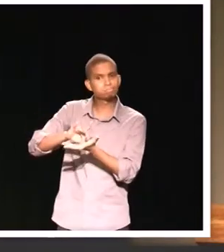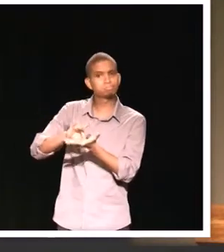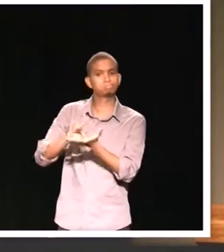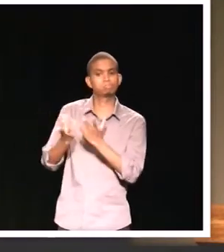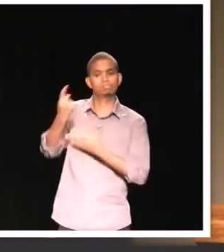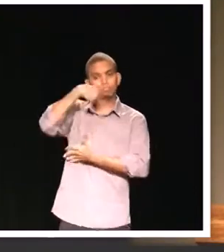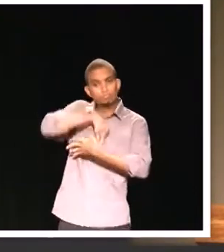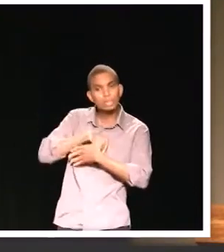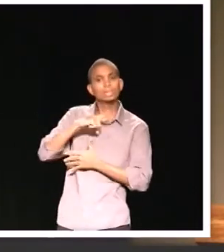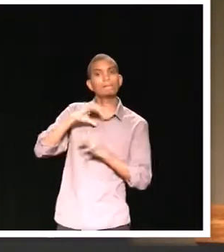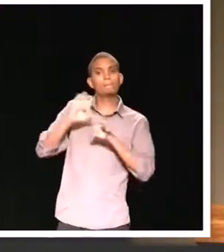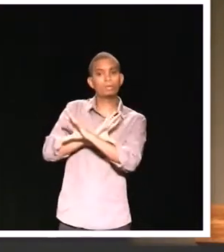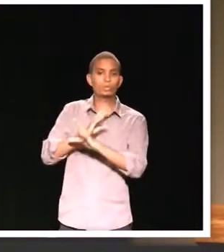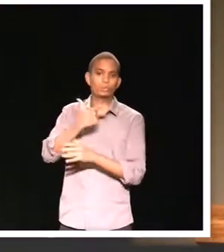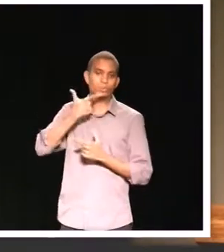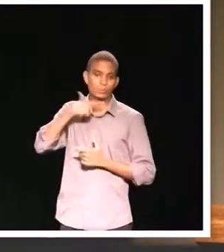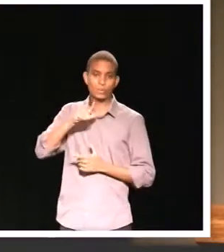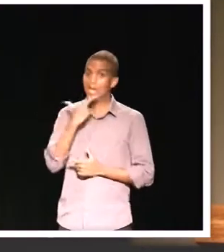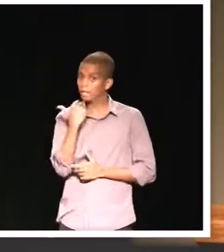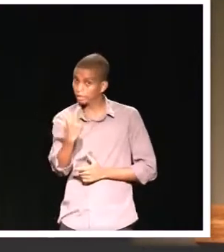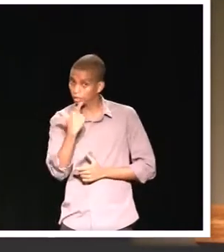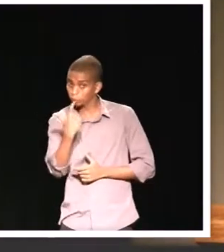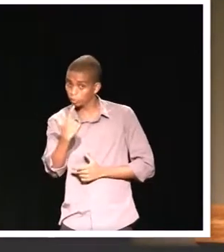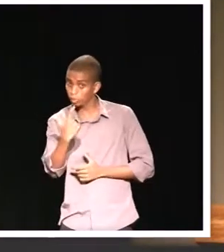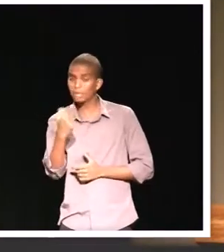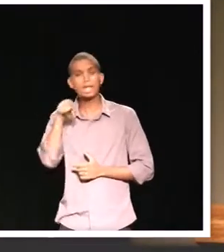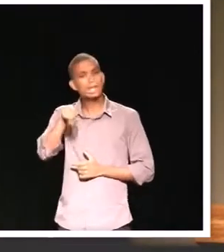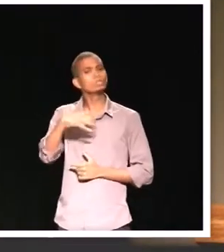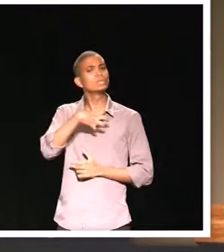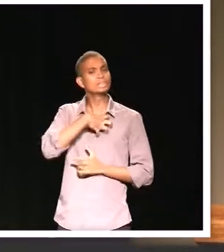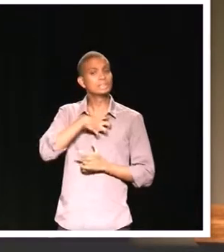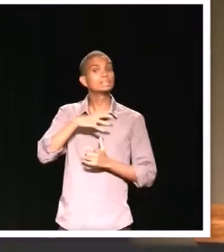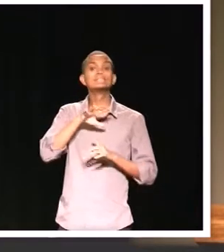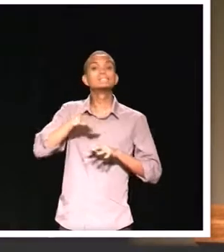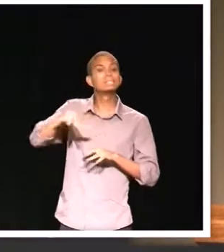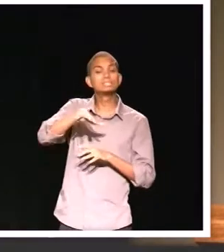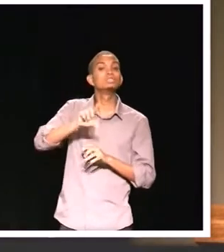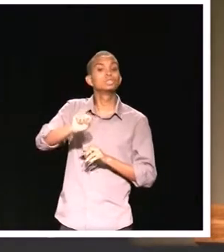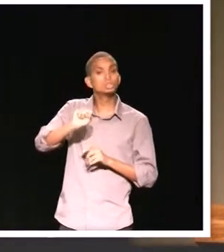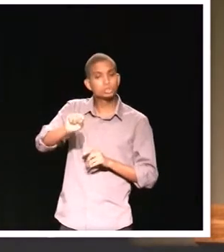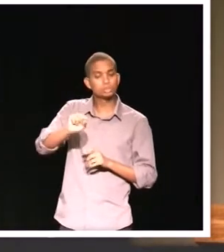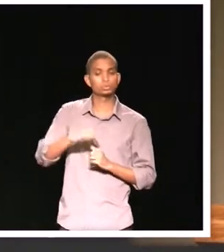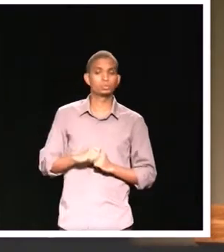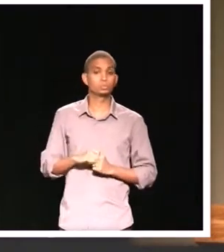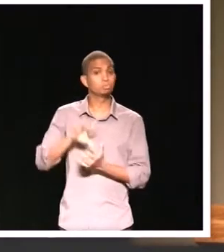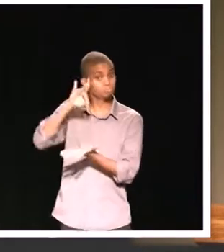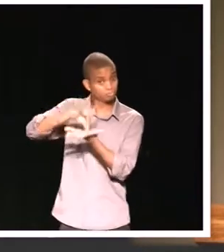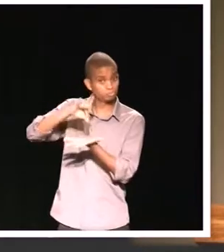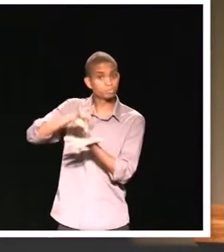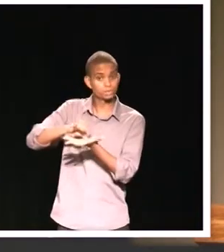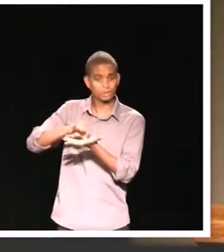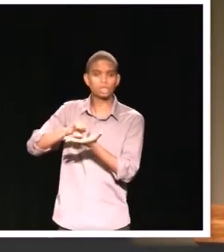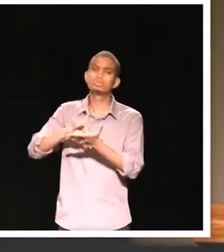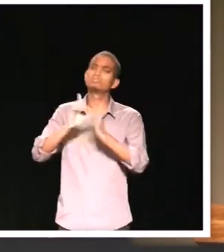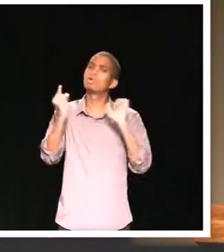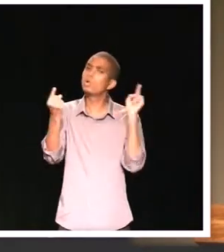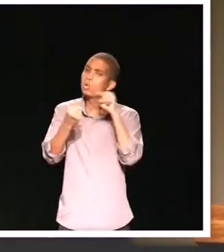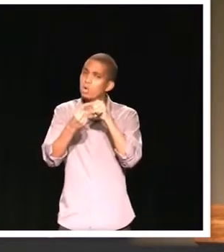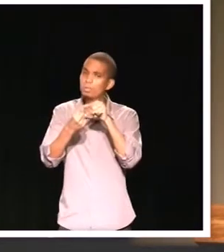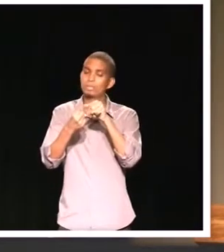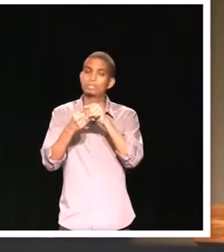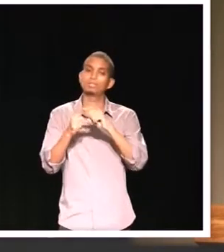sujeição à língua. Esse é o sentido verdadeiro, adequado da